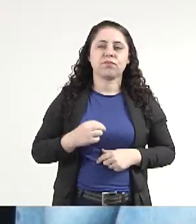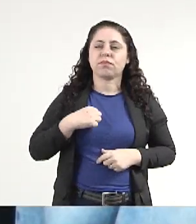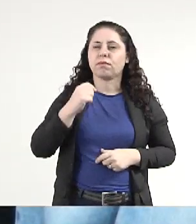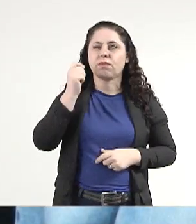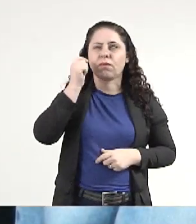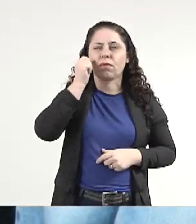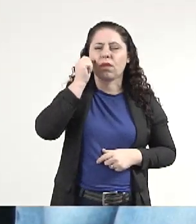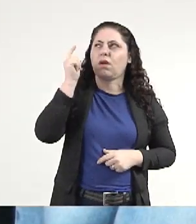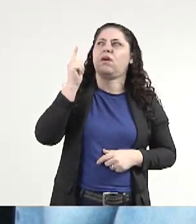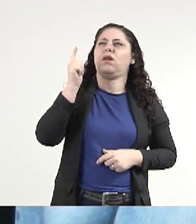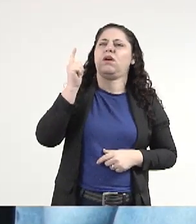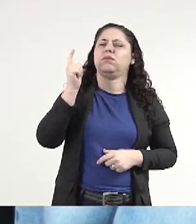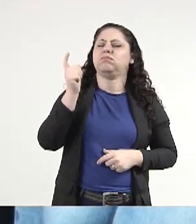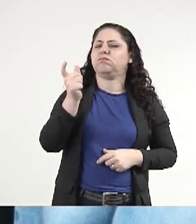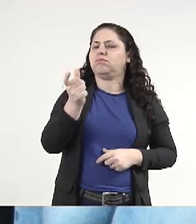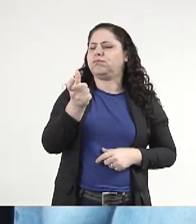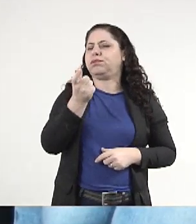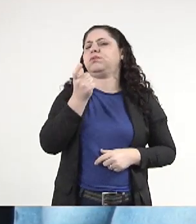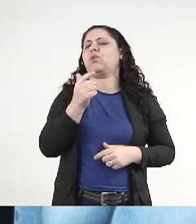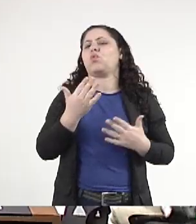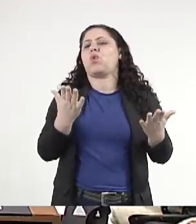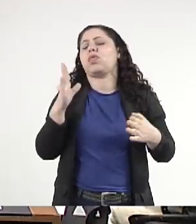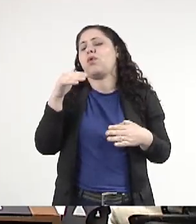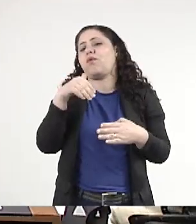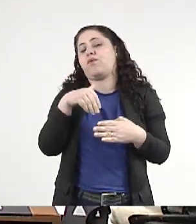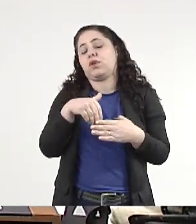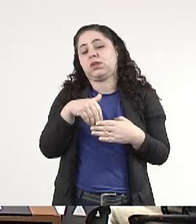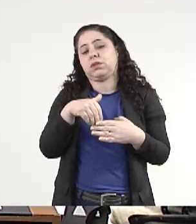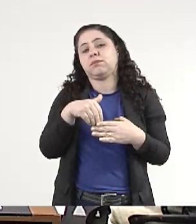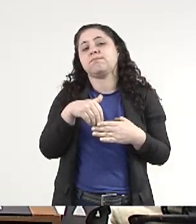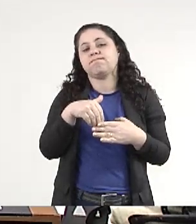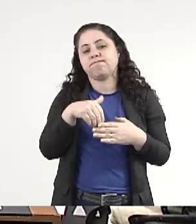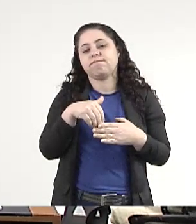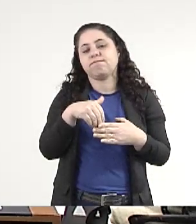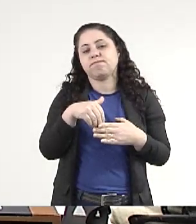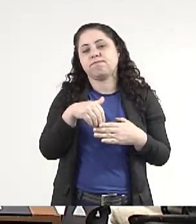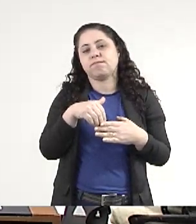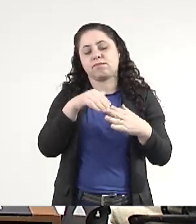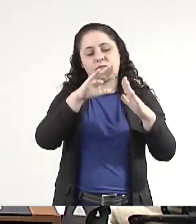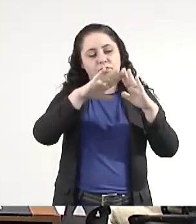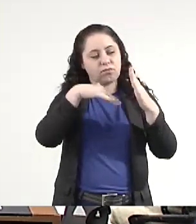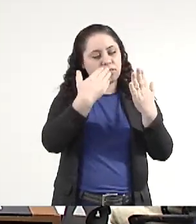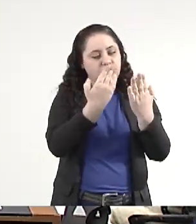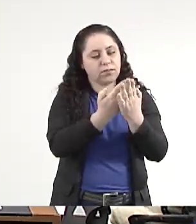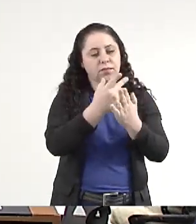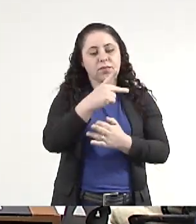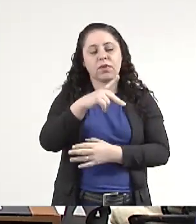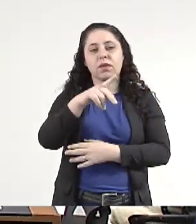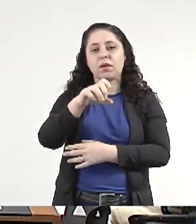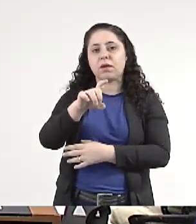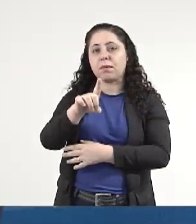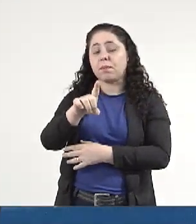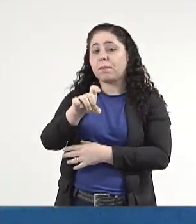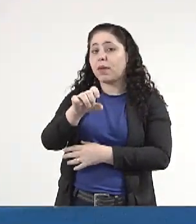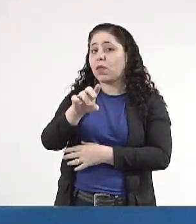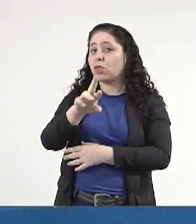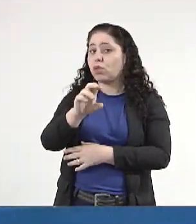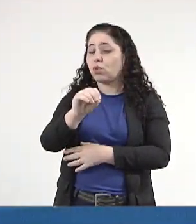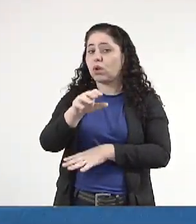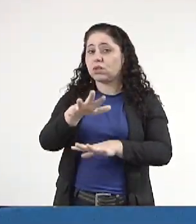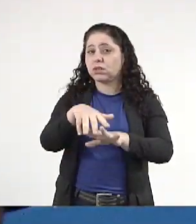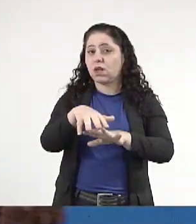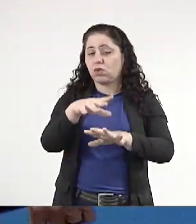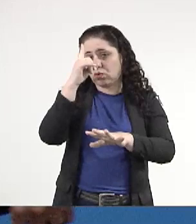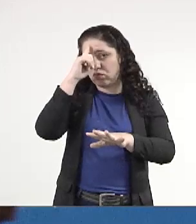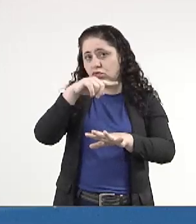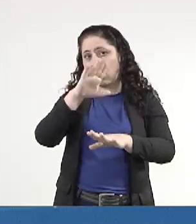insight, assim que eu votei na Escola Pedro Aleixo, no município de Sidrolândia, no